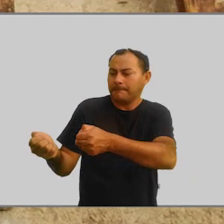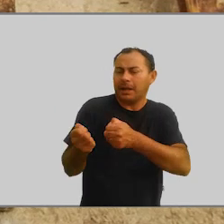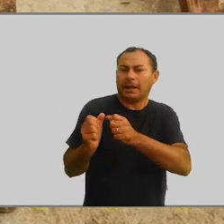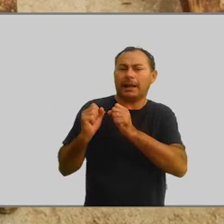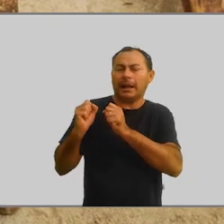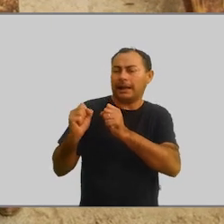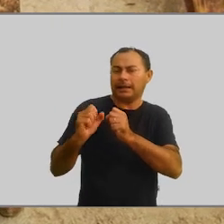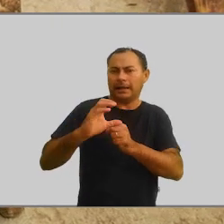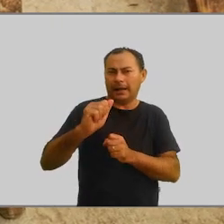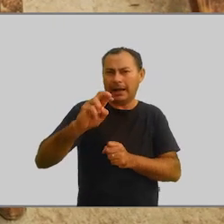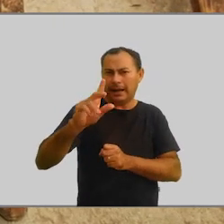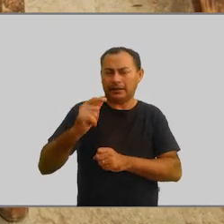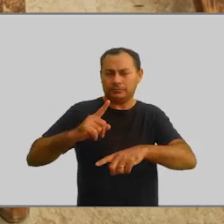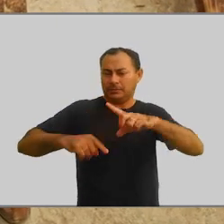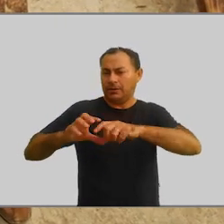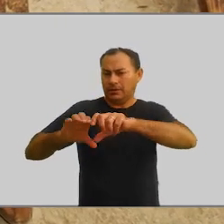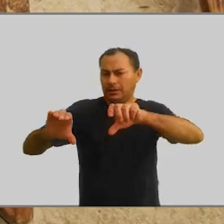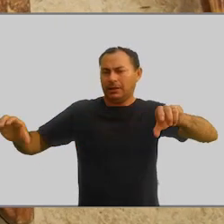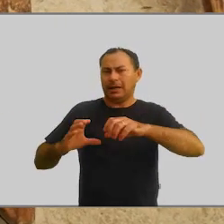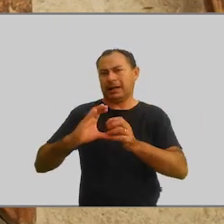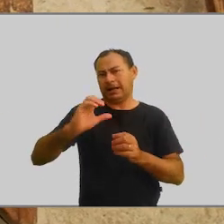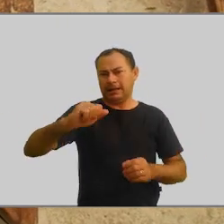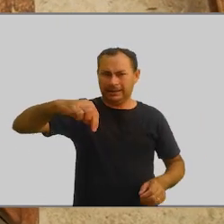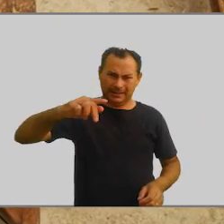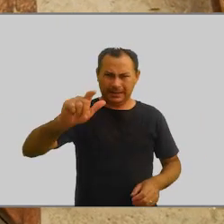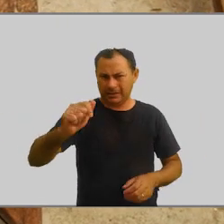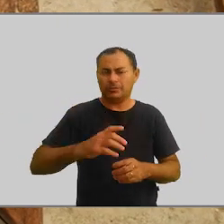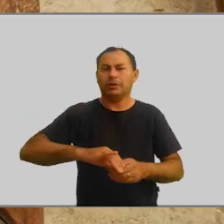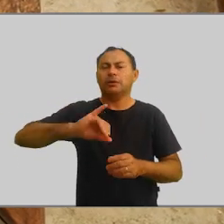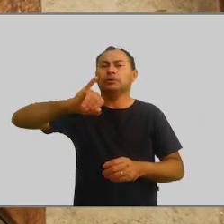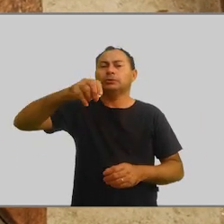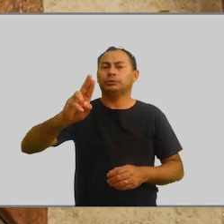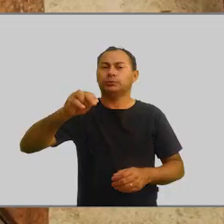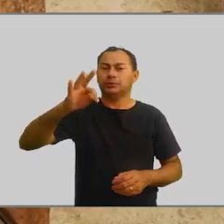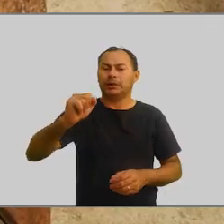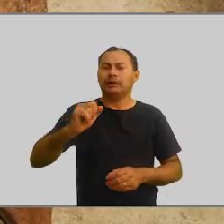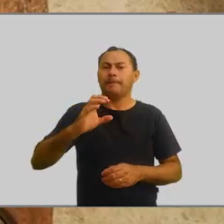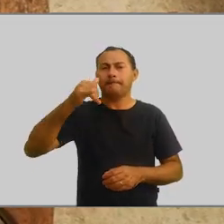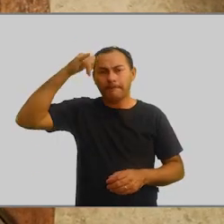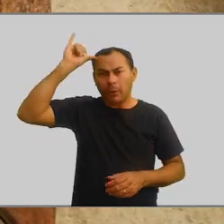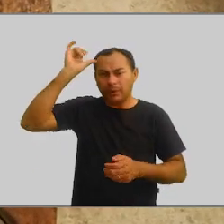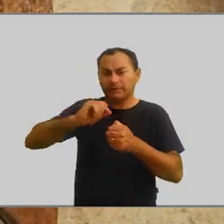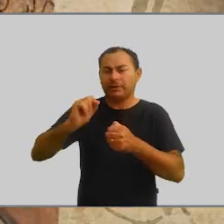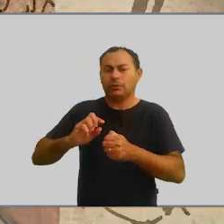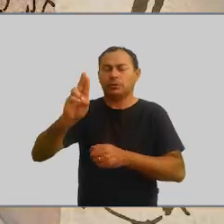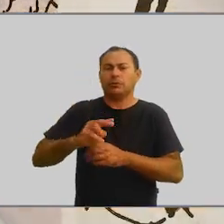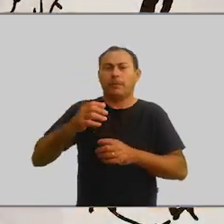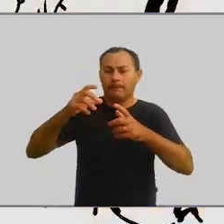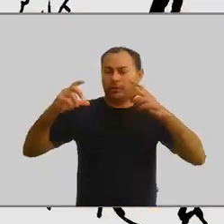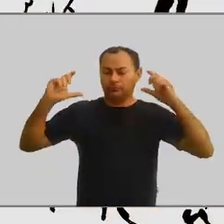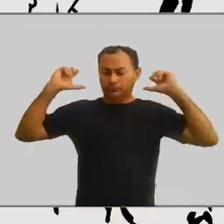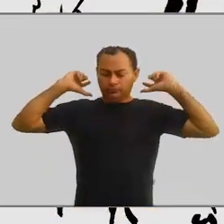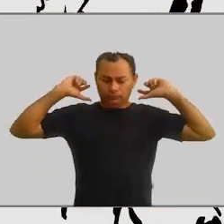uma carga. Jugo é um instrumento, uma canga ou junta de bois feito para ser usado no